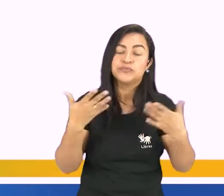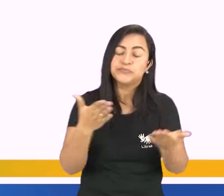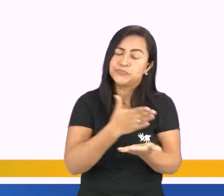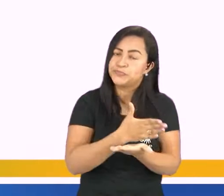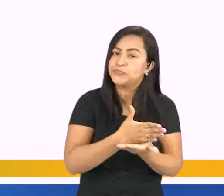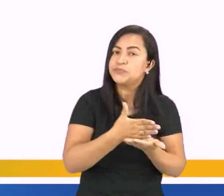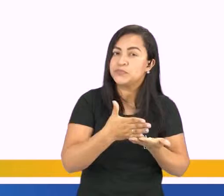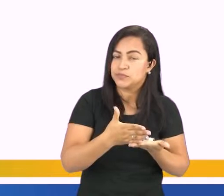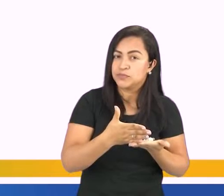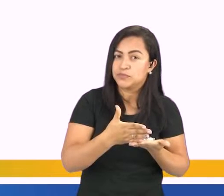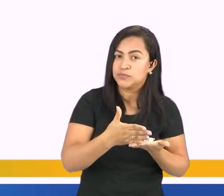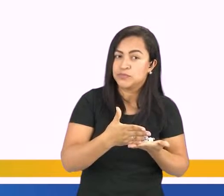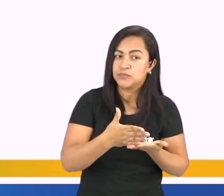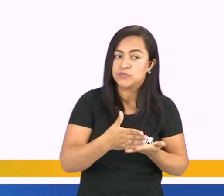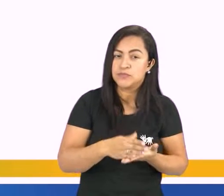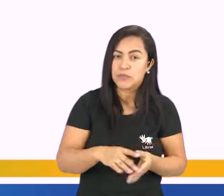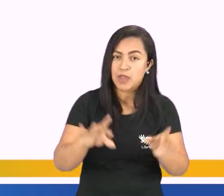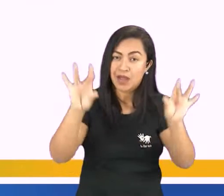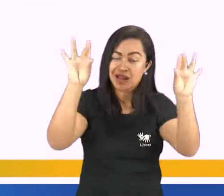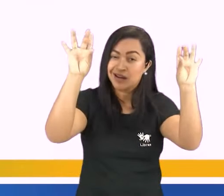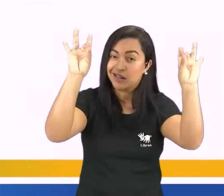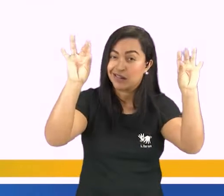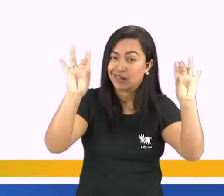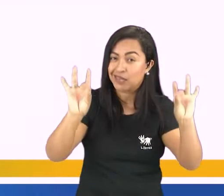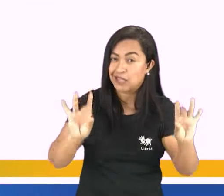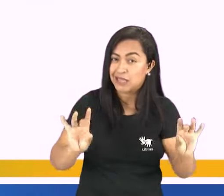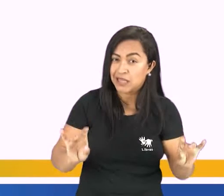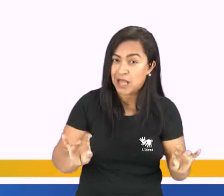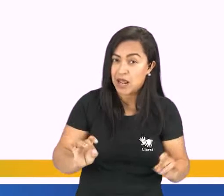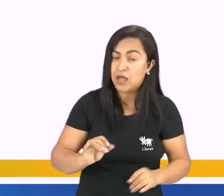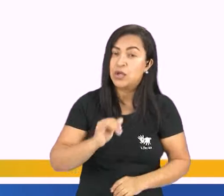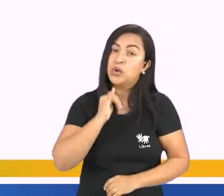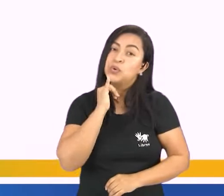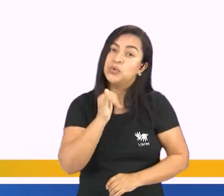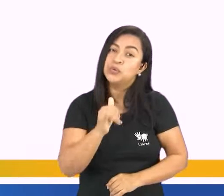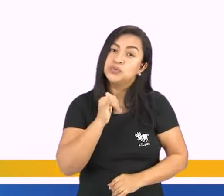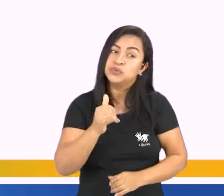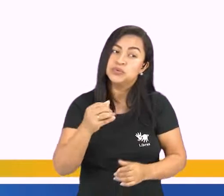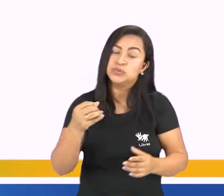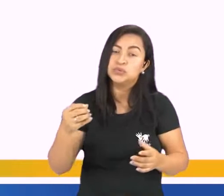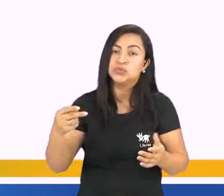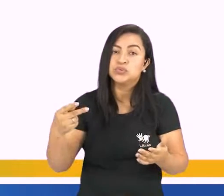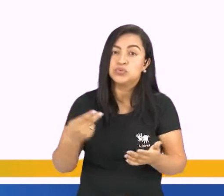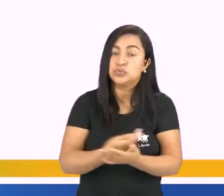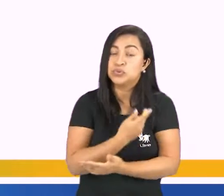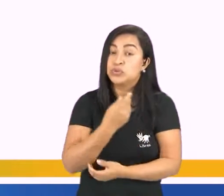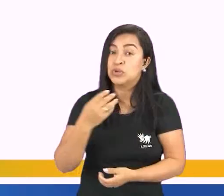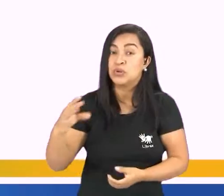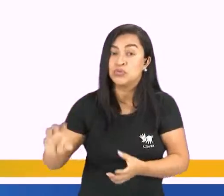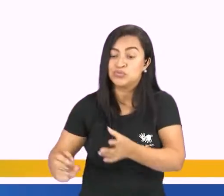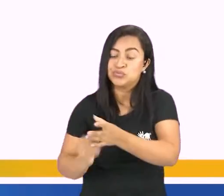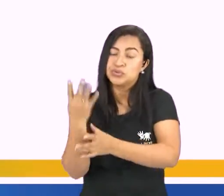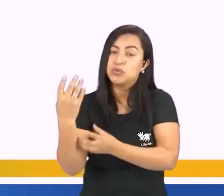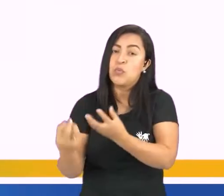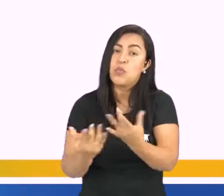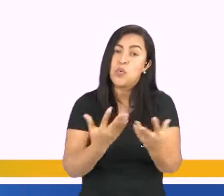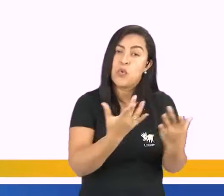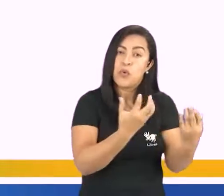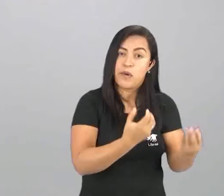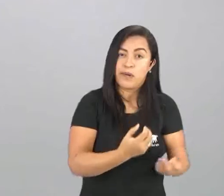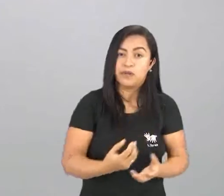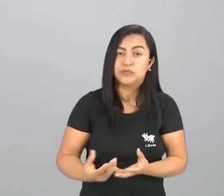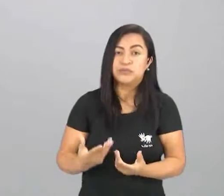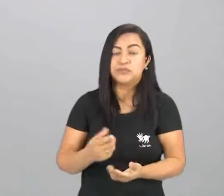a descrever, a narrar os acontecimentos sobre os incêndios no Pantanal. O